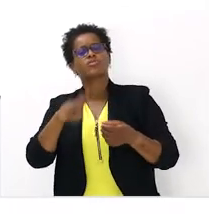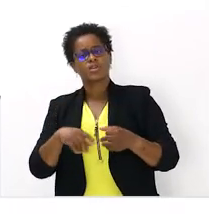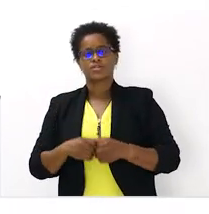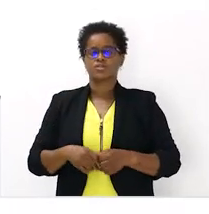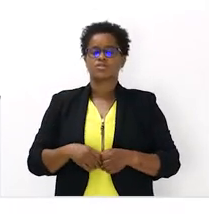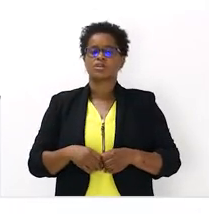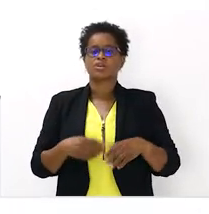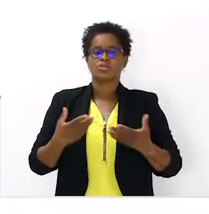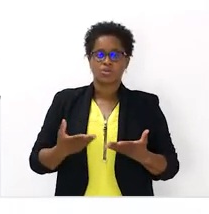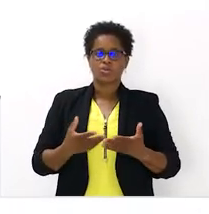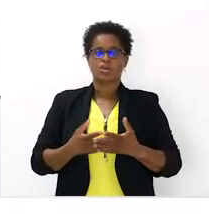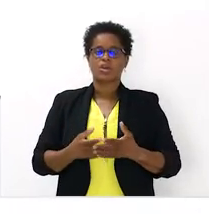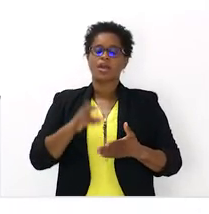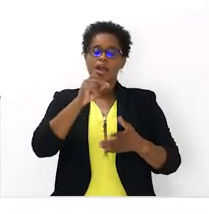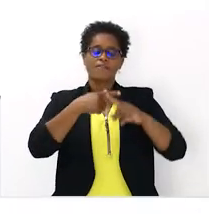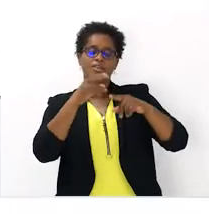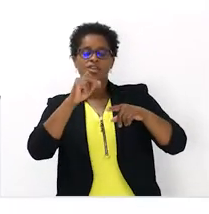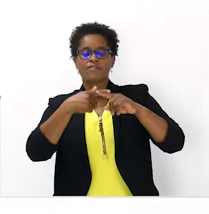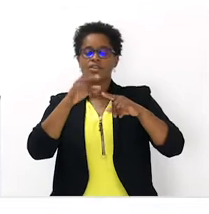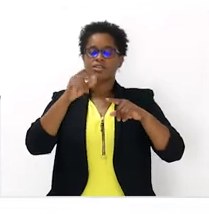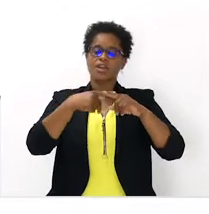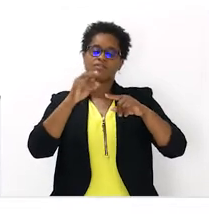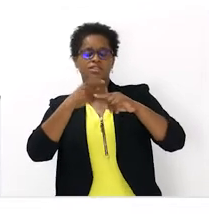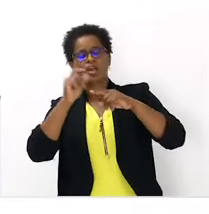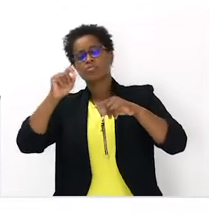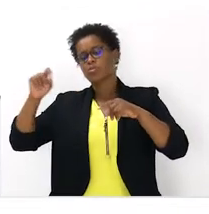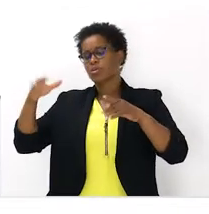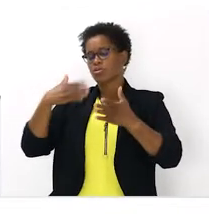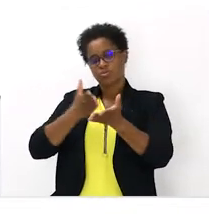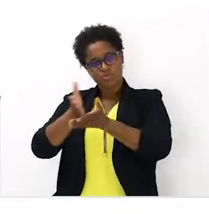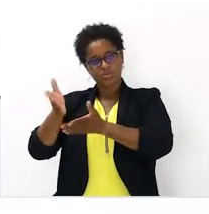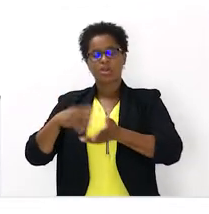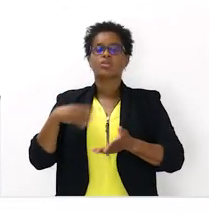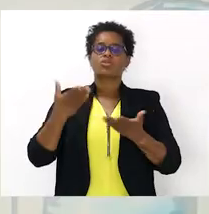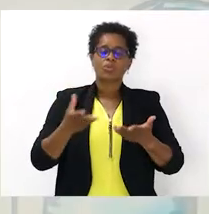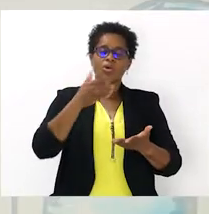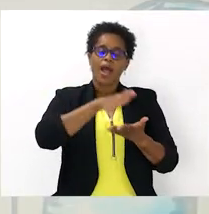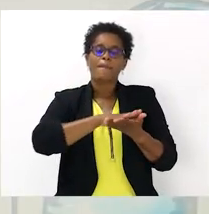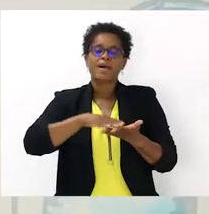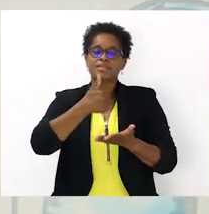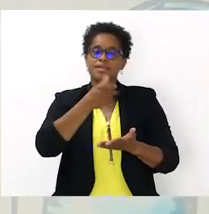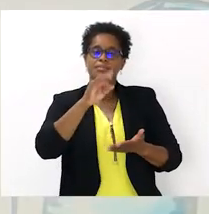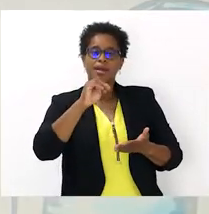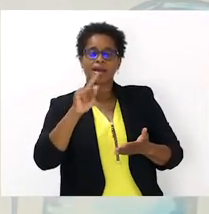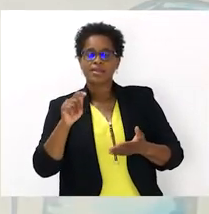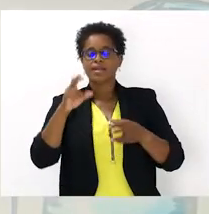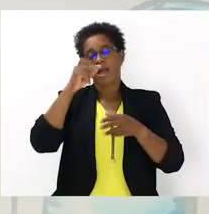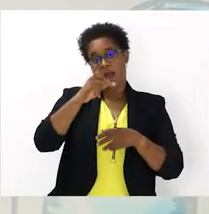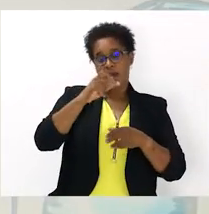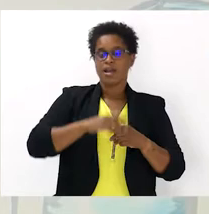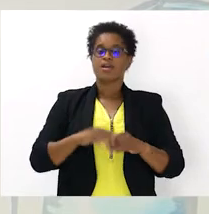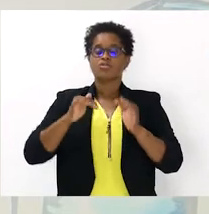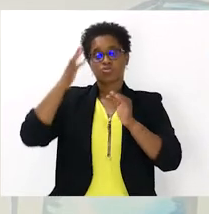N vezes. A vezes A, vezes A, vezes A, N vezes. Ou seja, a base é A,